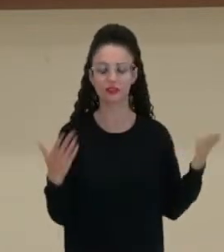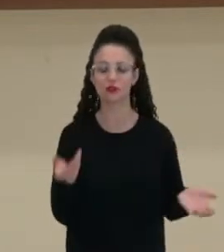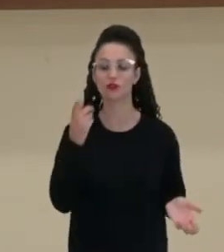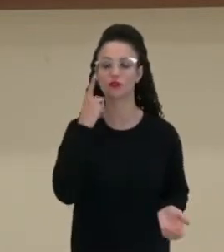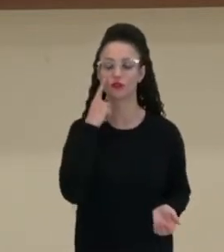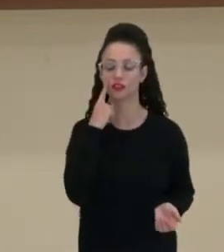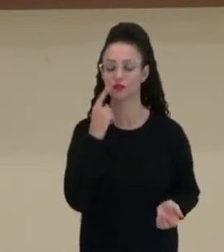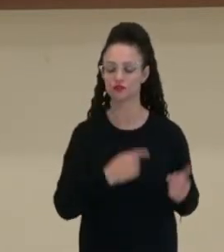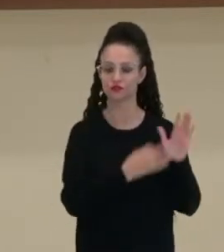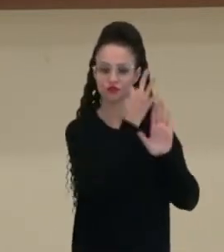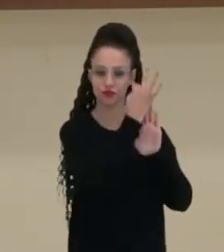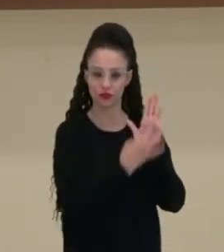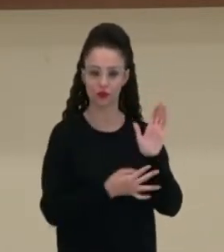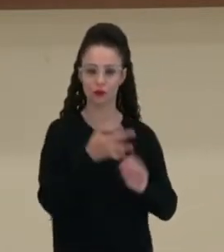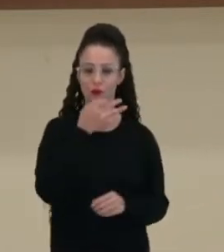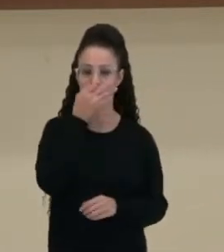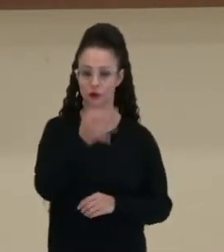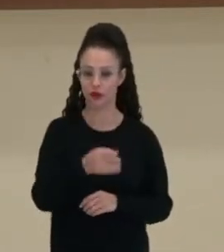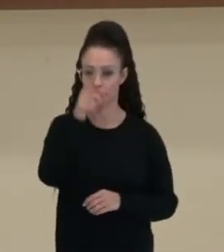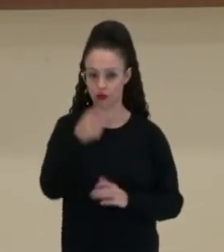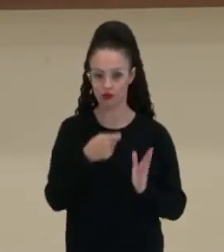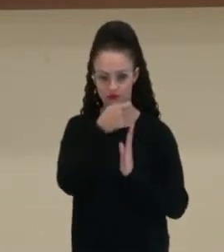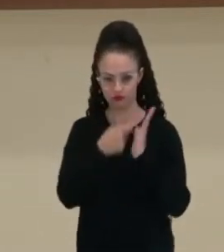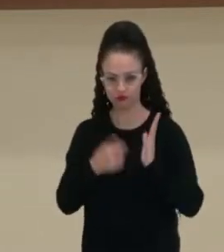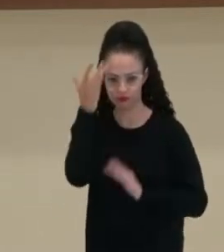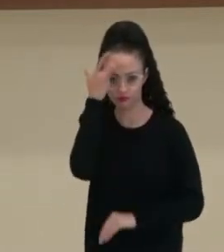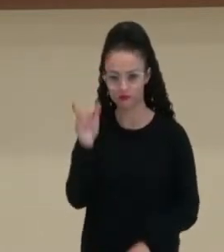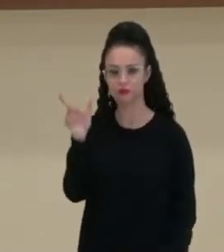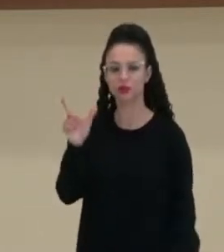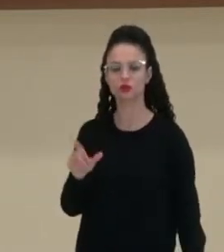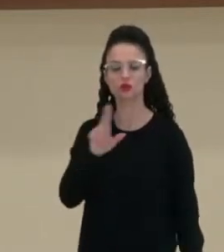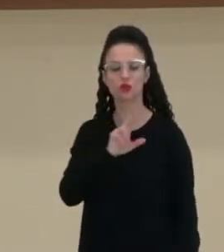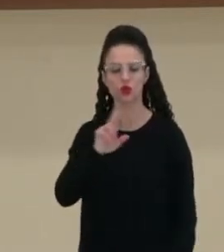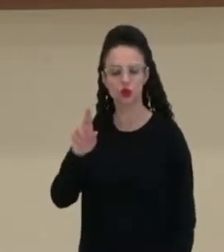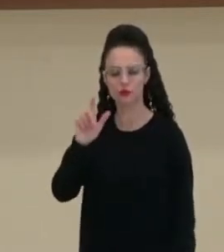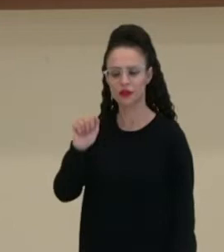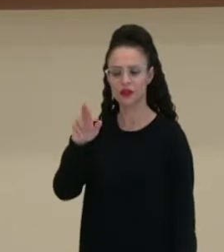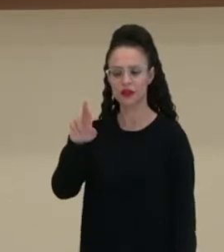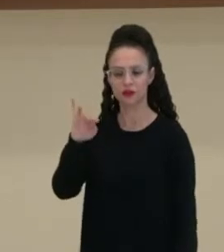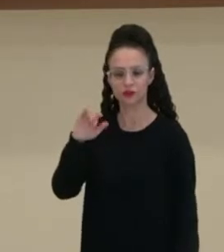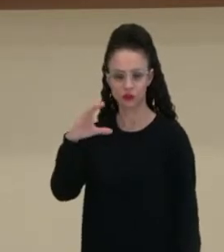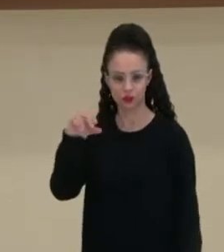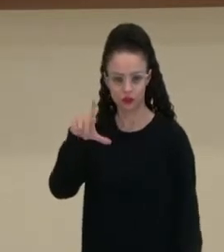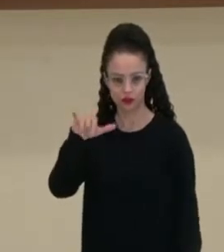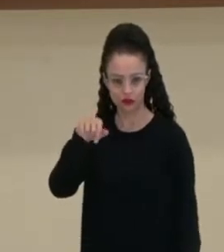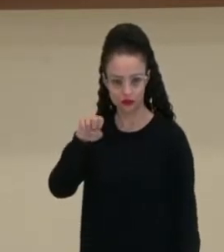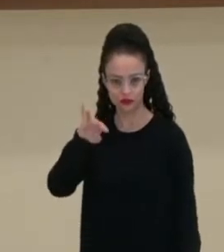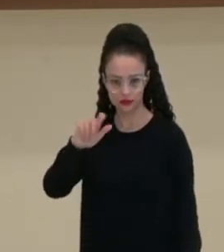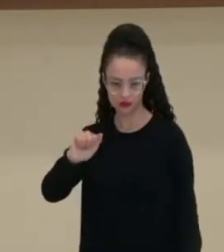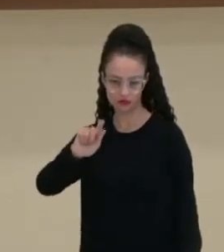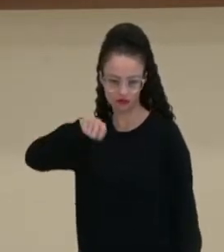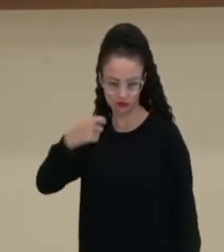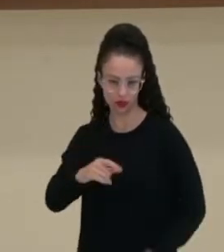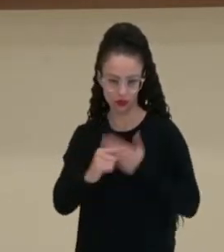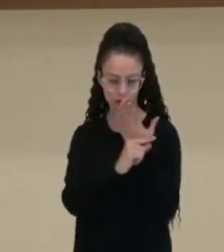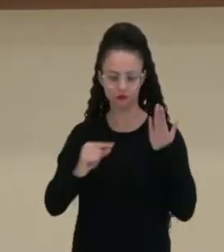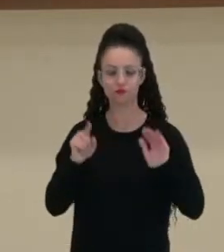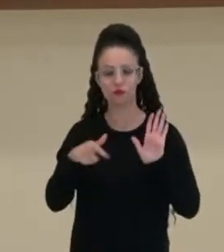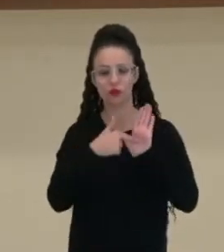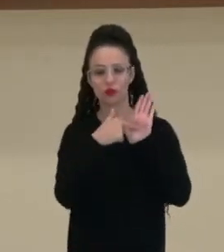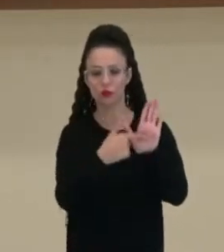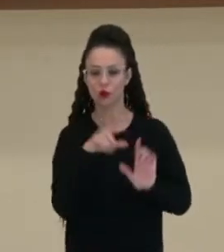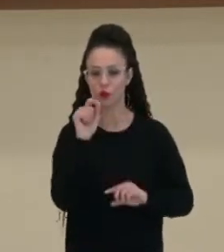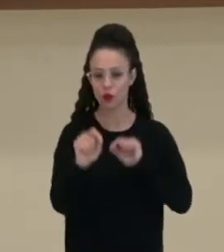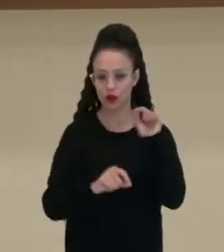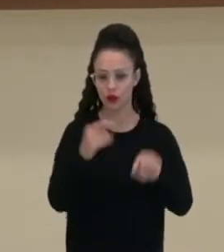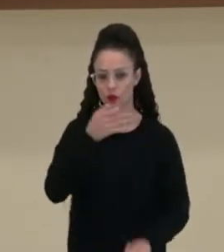o artigo de opinião, escrito por um articulista, que é o autor, ele vai mostrar o quê? A opinião de